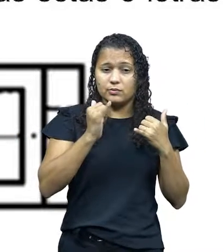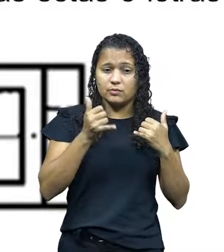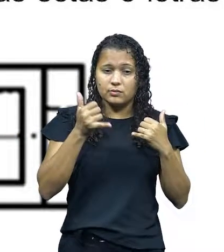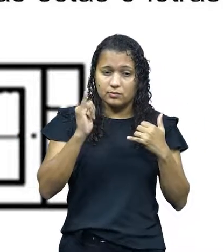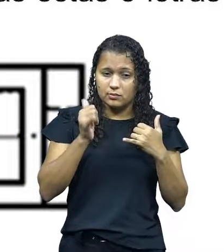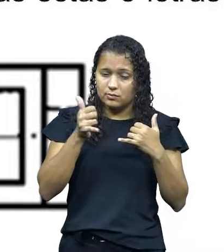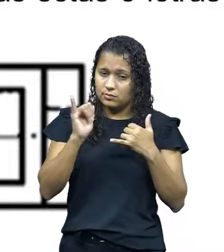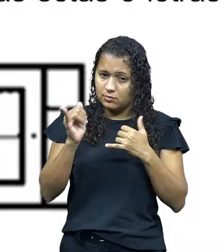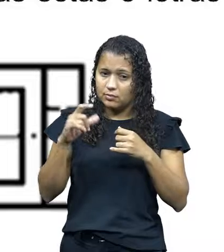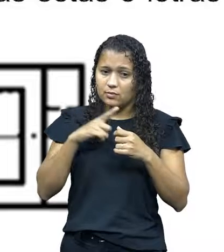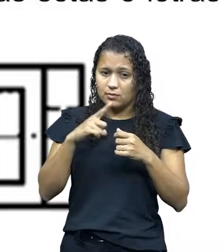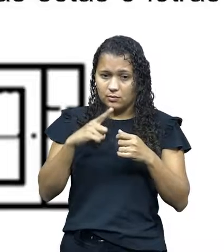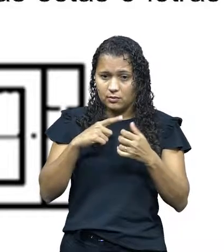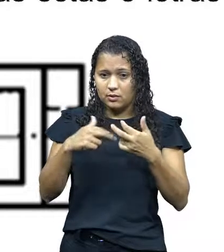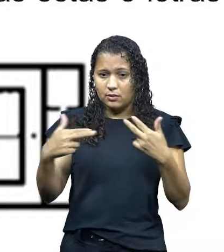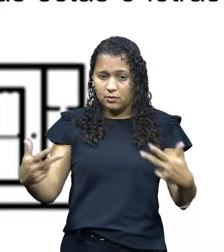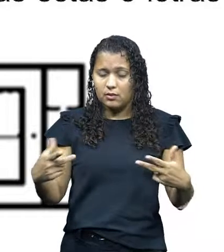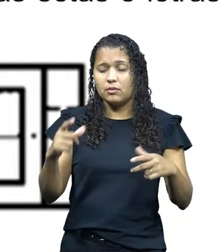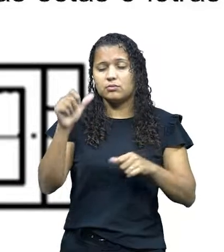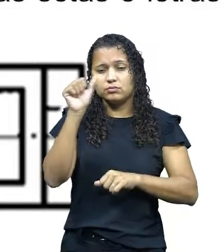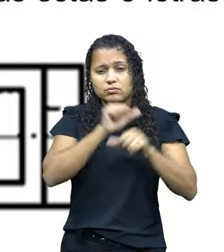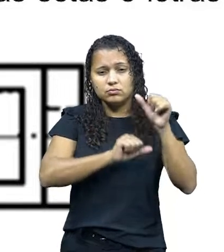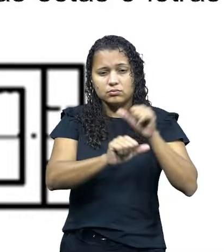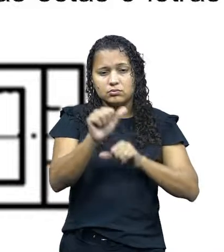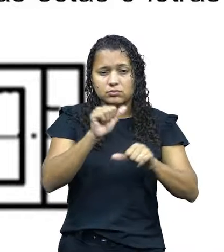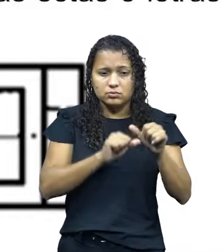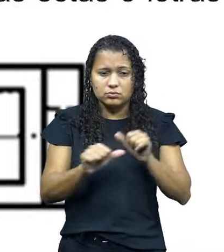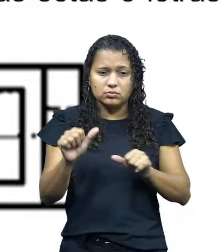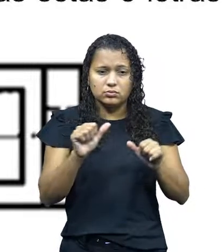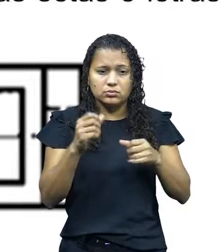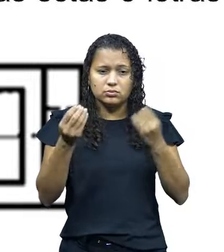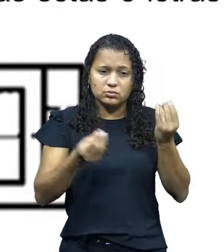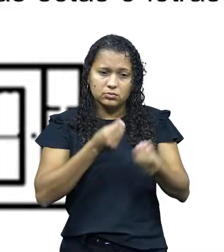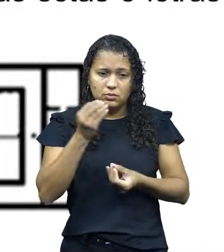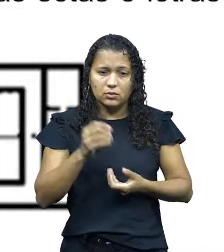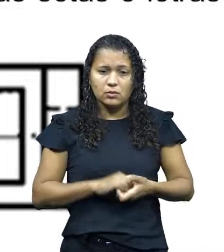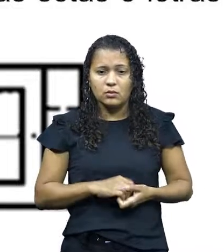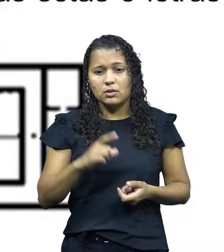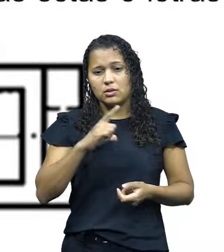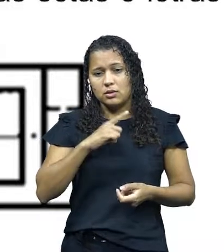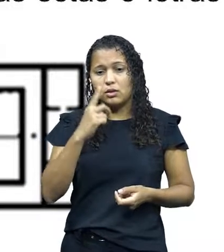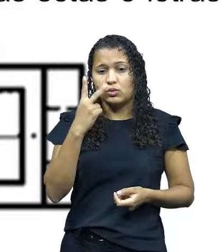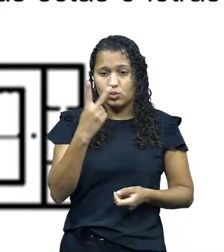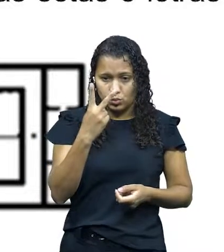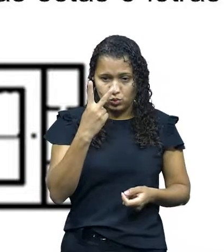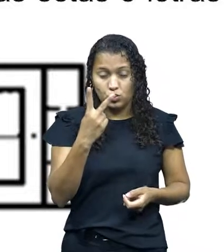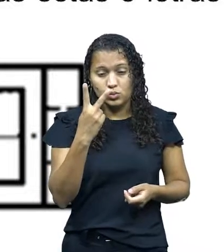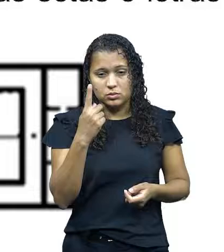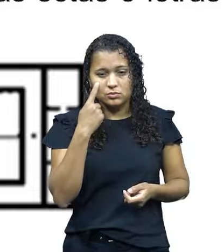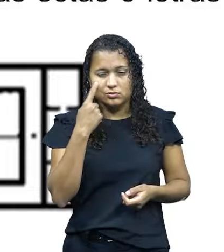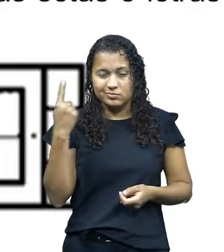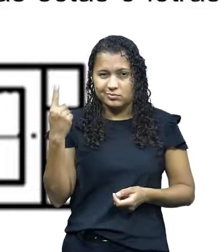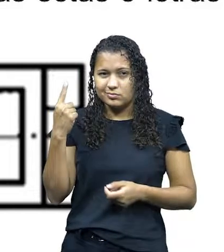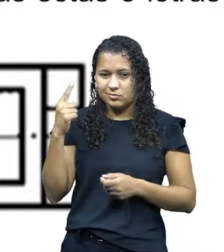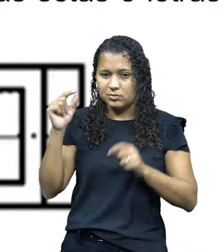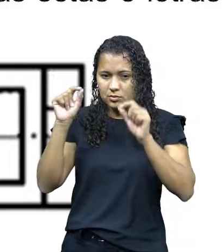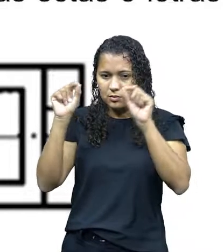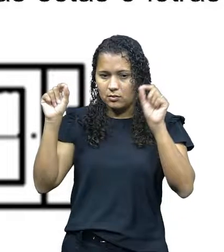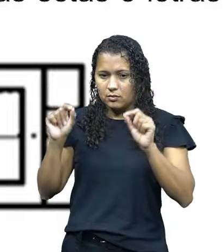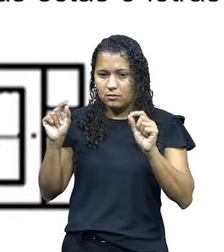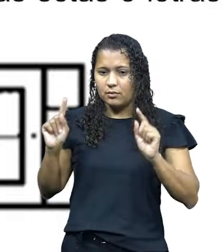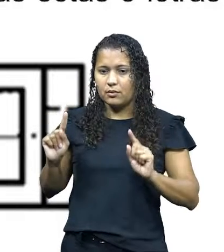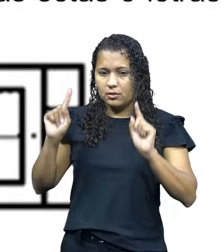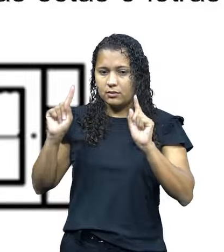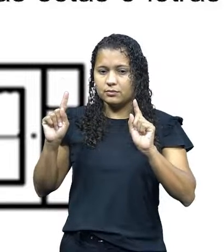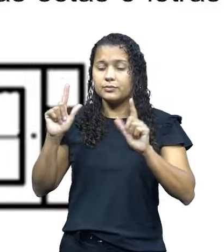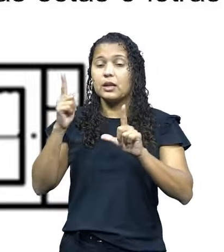ponto nas extremidades e na mudança de direção, veja bem, seguida de 2 setas, na nossa imagem 2, a gente vê as